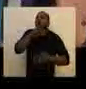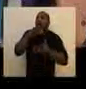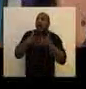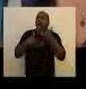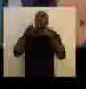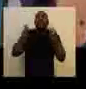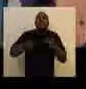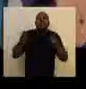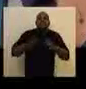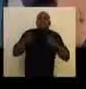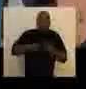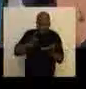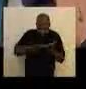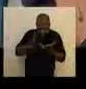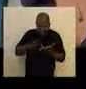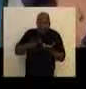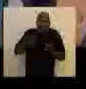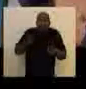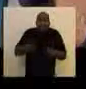tem